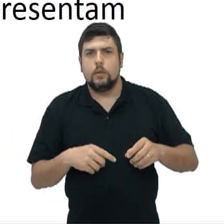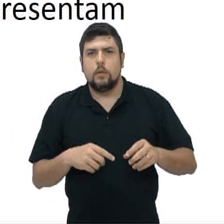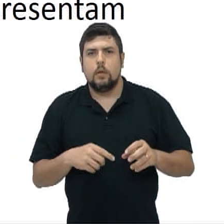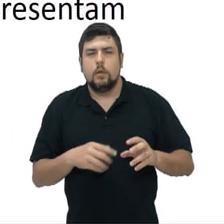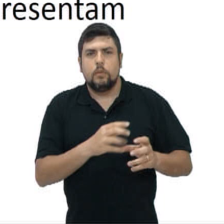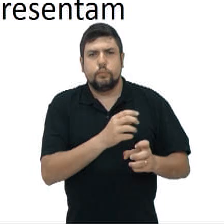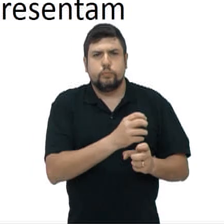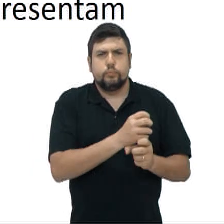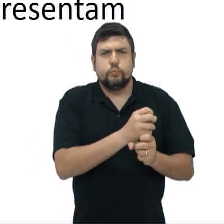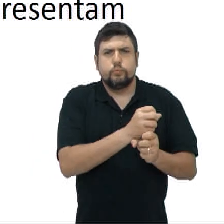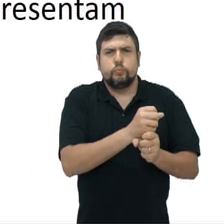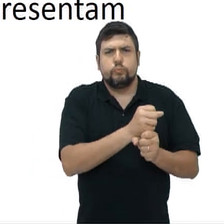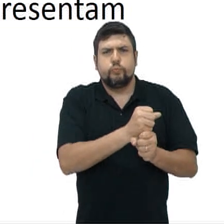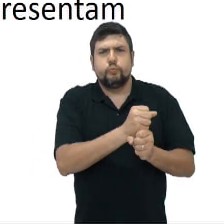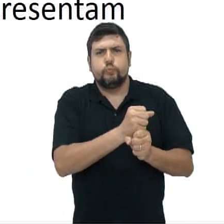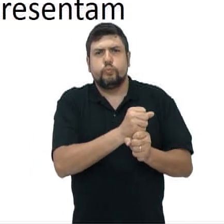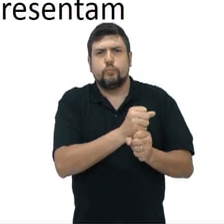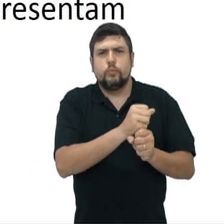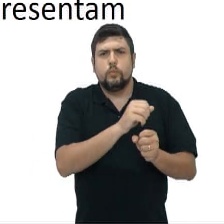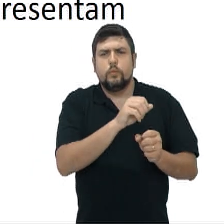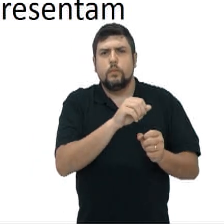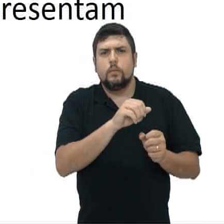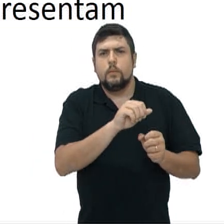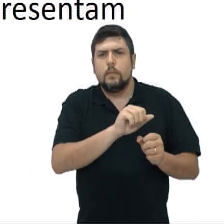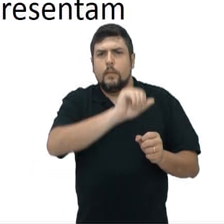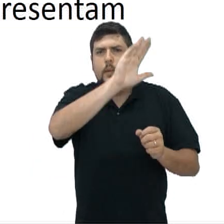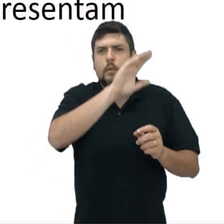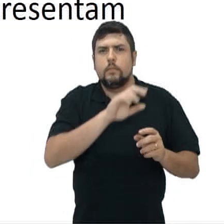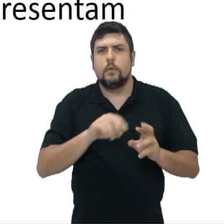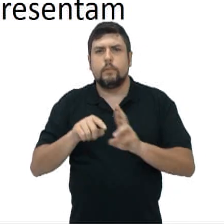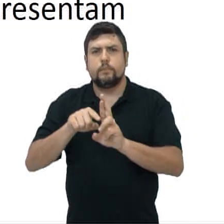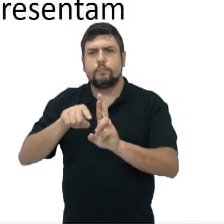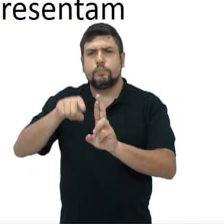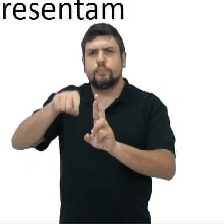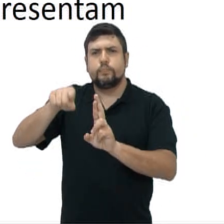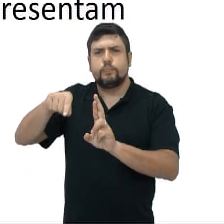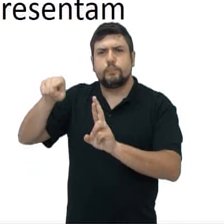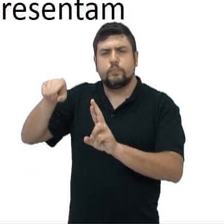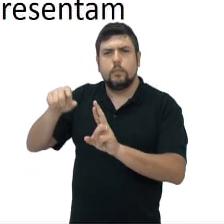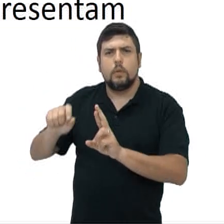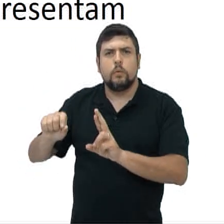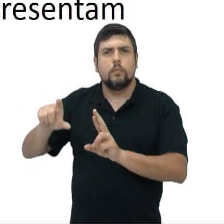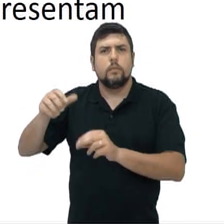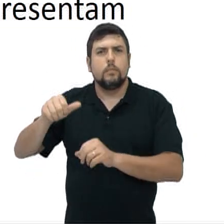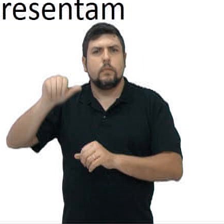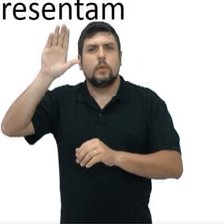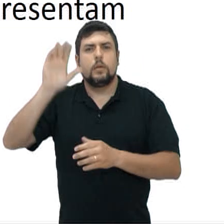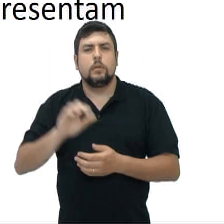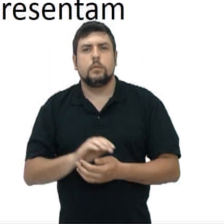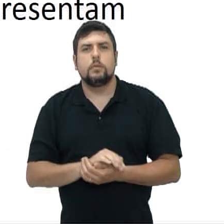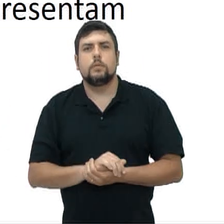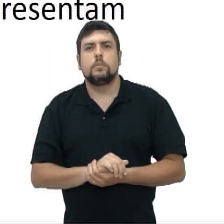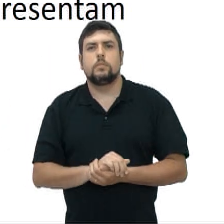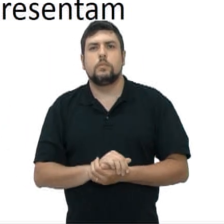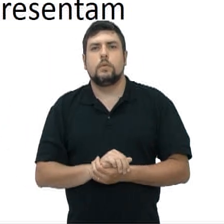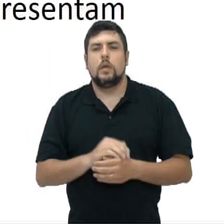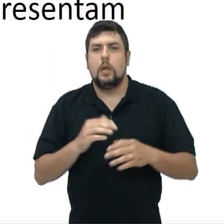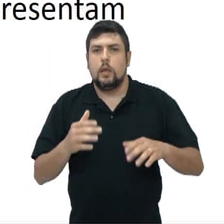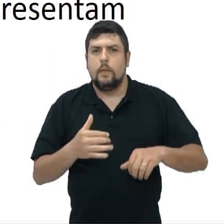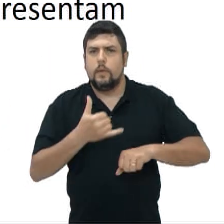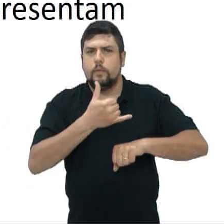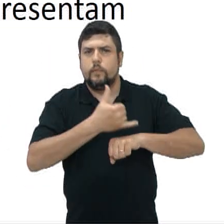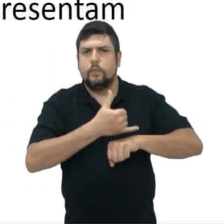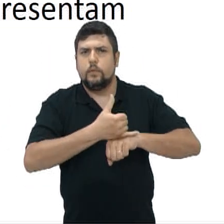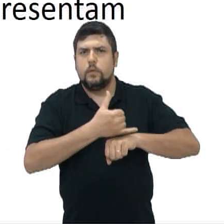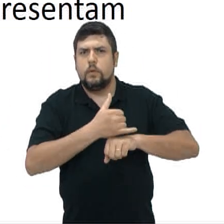é a resistência. E, por último, esse aqui é bem importante, né, porque os metais, né, são os condutores com mais